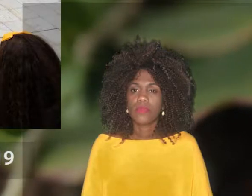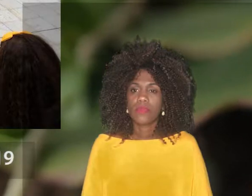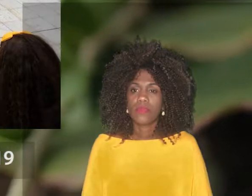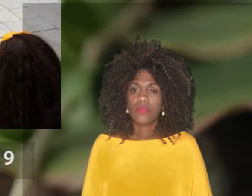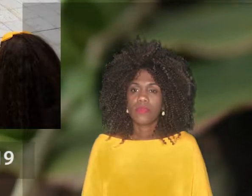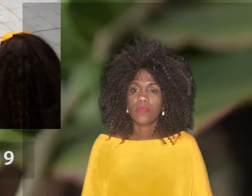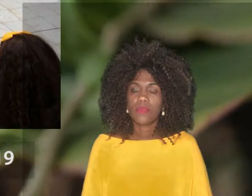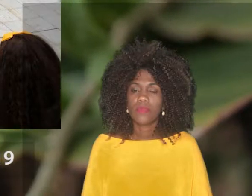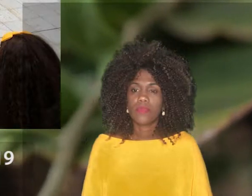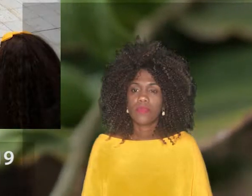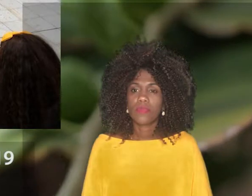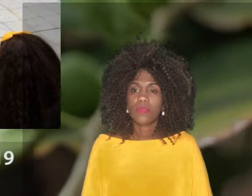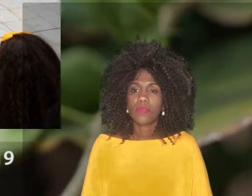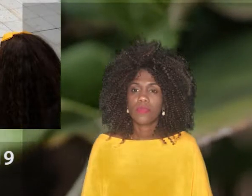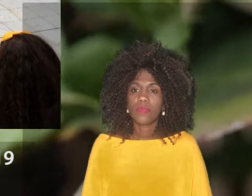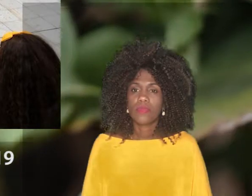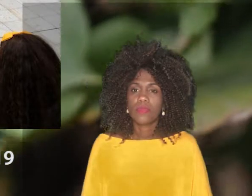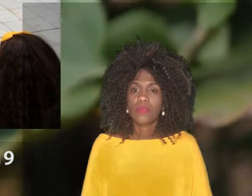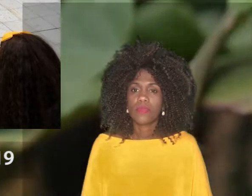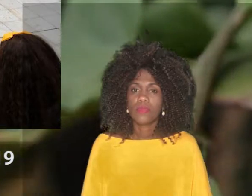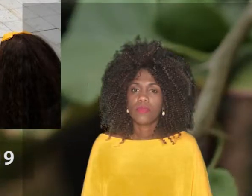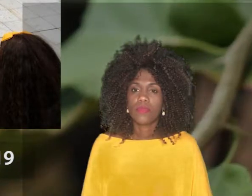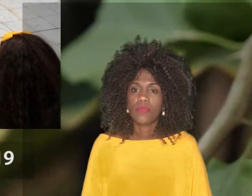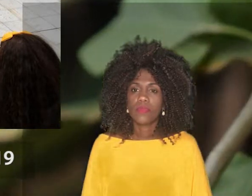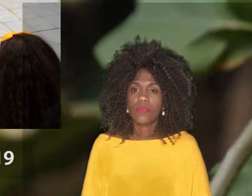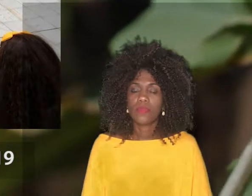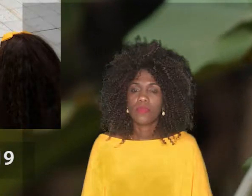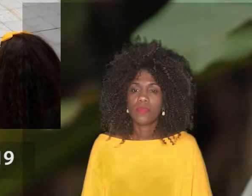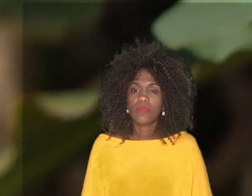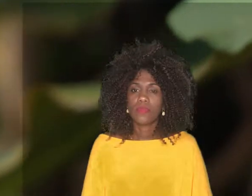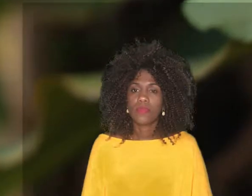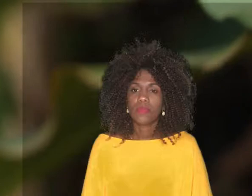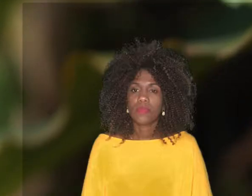Irango, Irã Eluco,